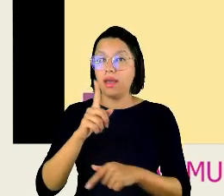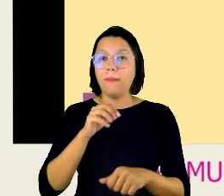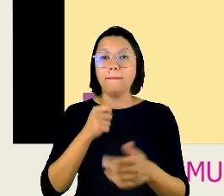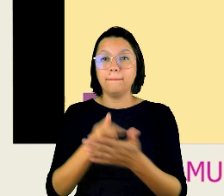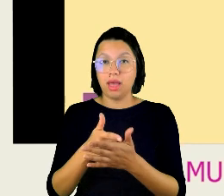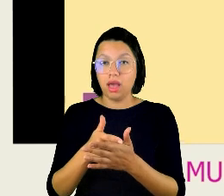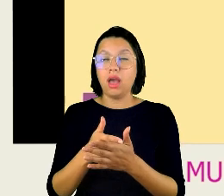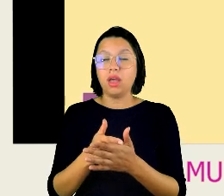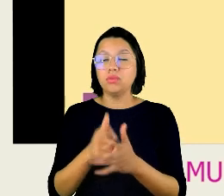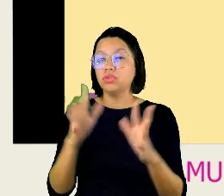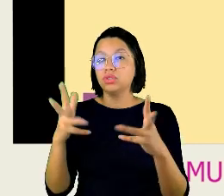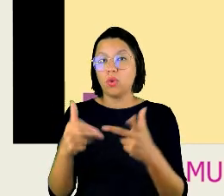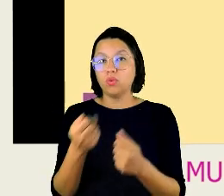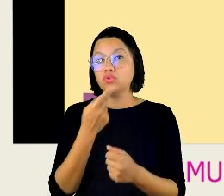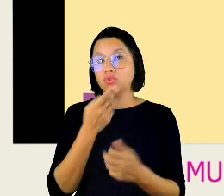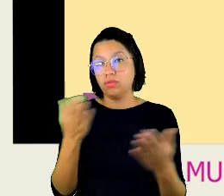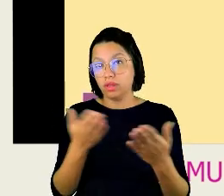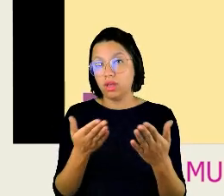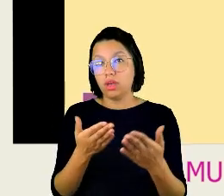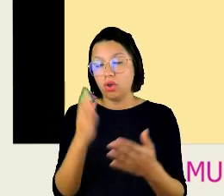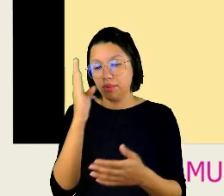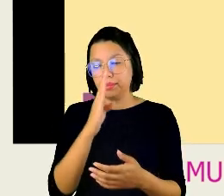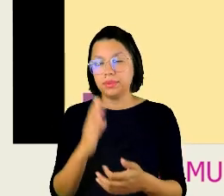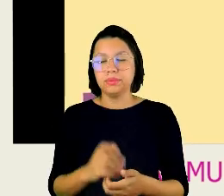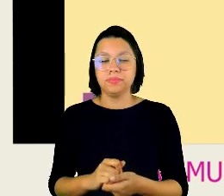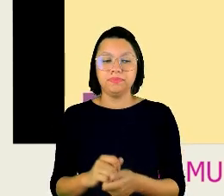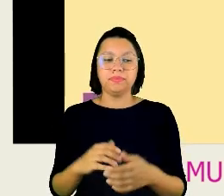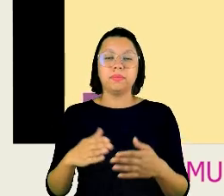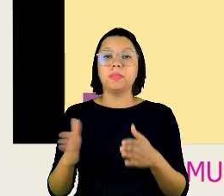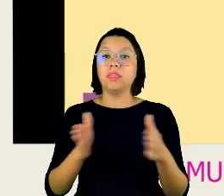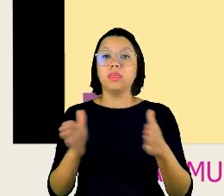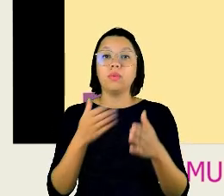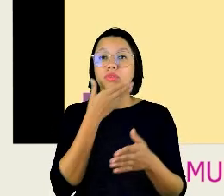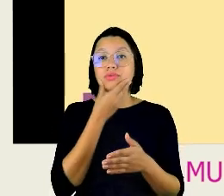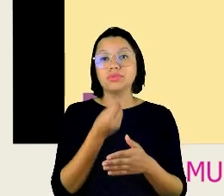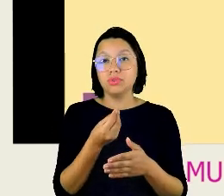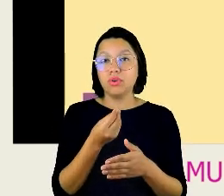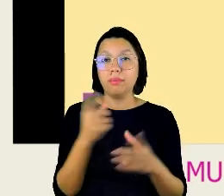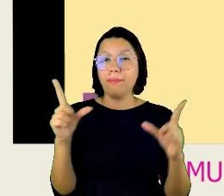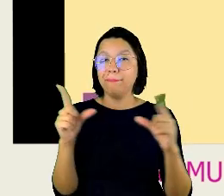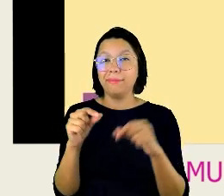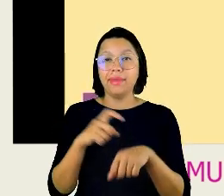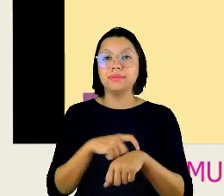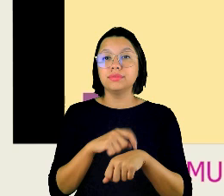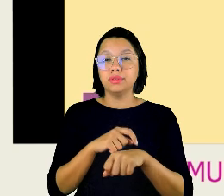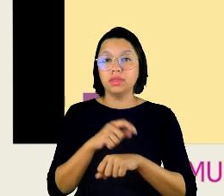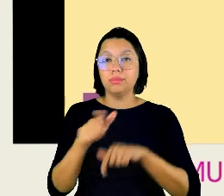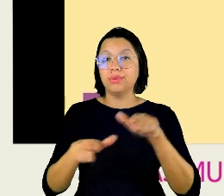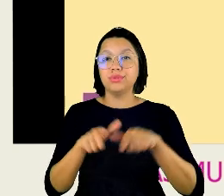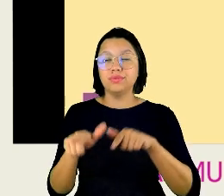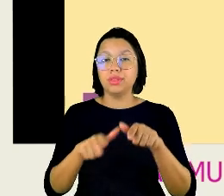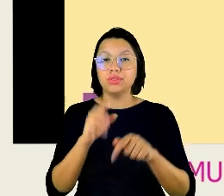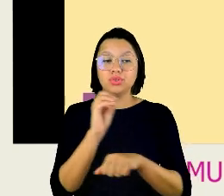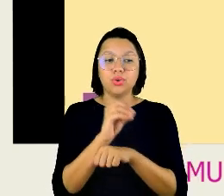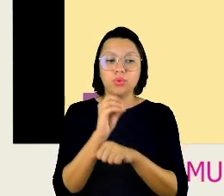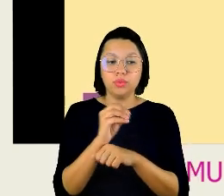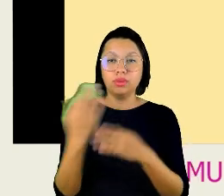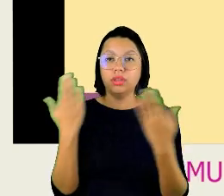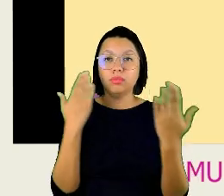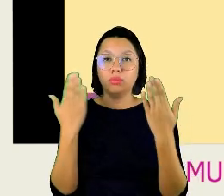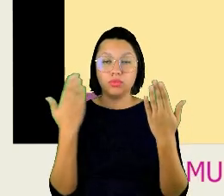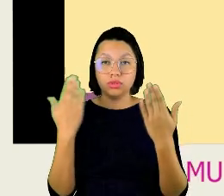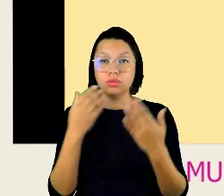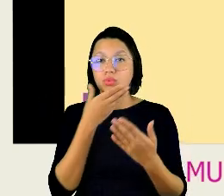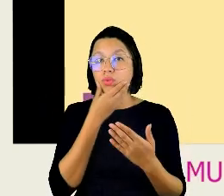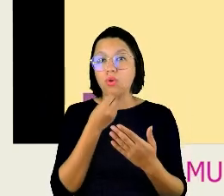Brasil, que são todos aqueles trabalhos que eu mencionei agora, né? Enquanto os homens dedicam menos tempo a atividades do cuidado, então a proporção dos que realizam